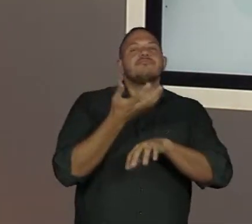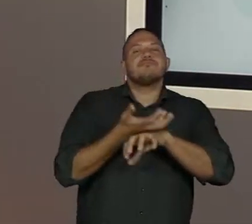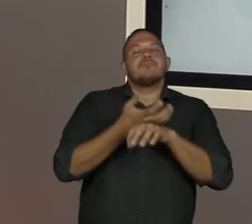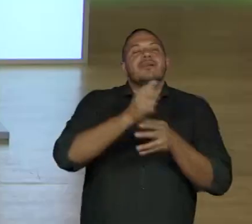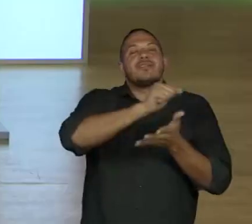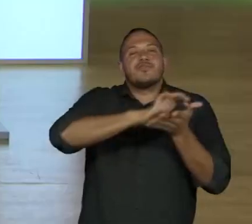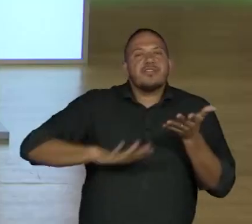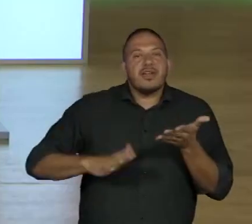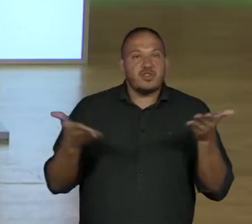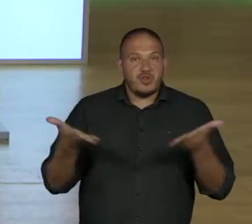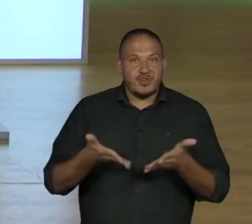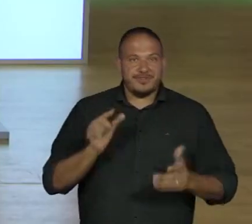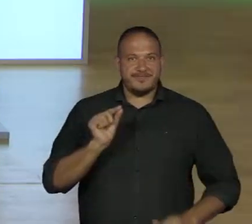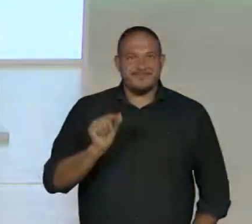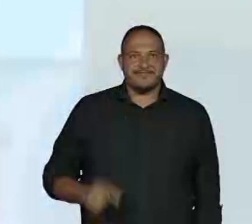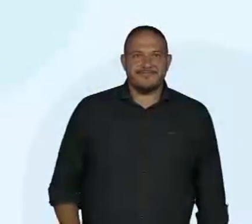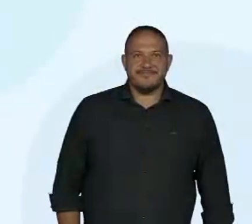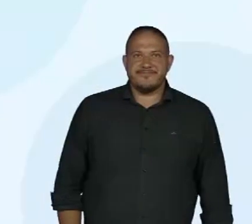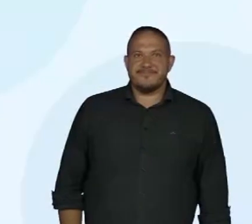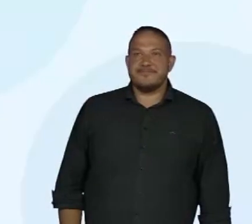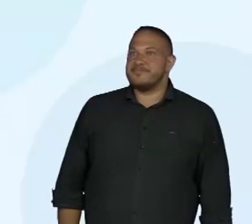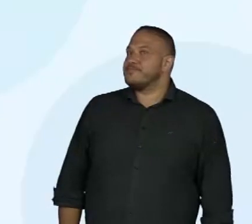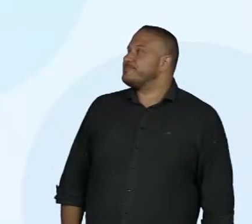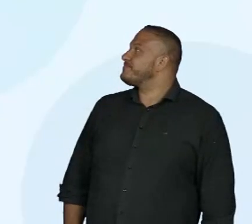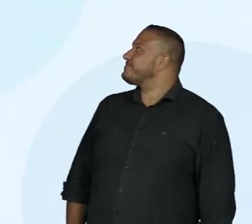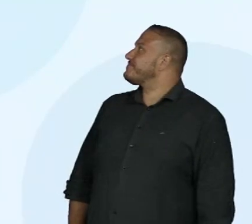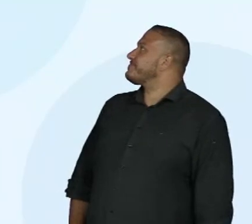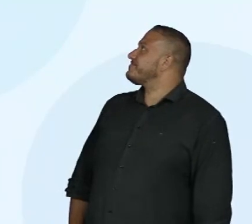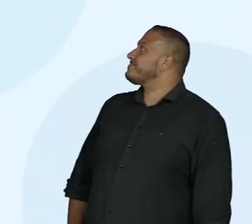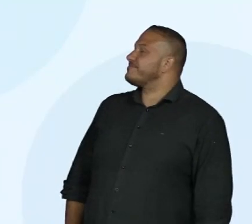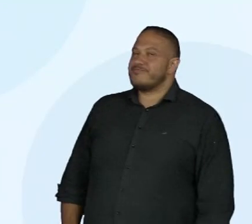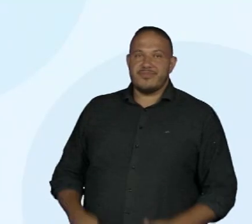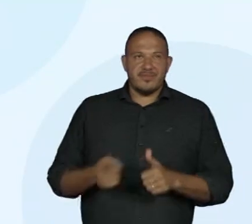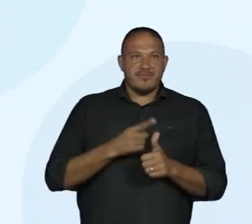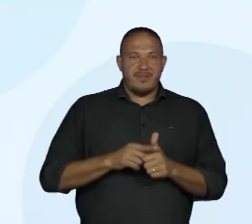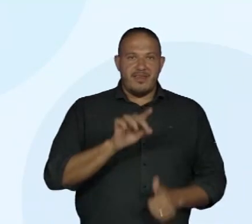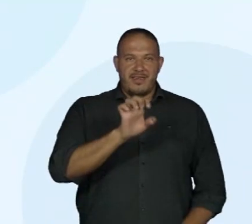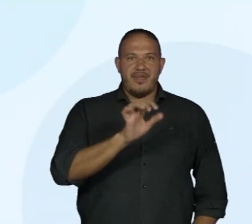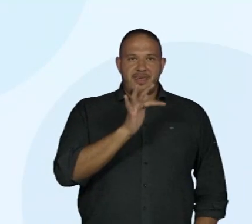hoje. A primeira, o código é